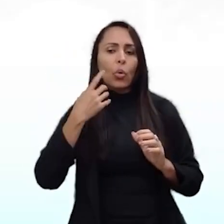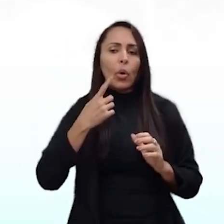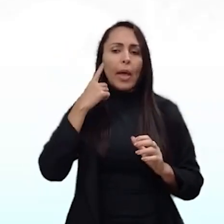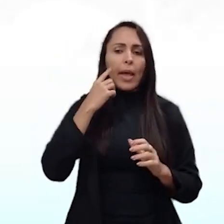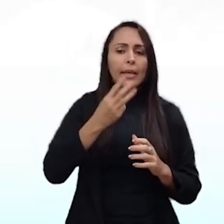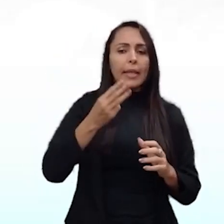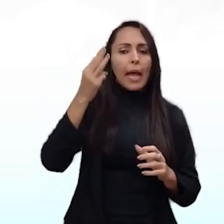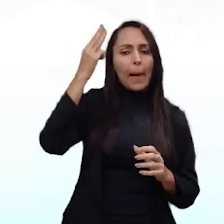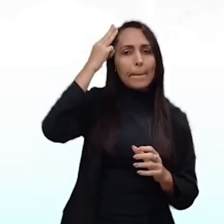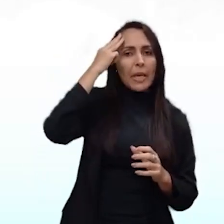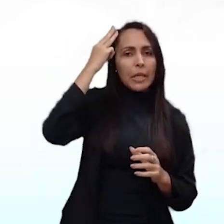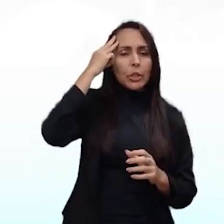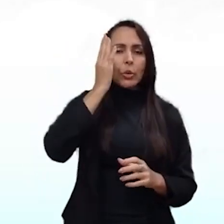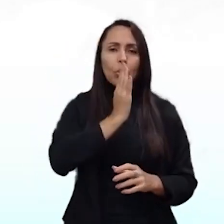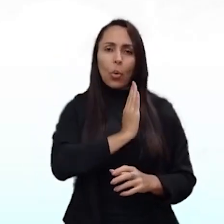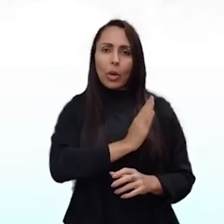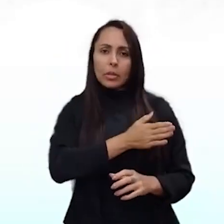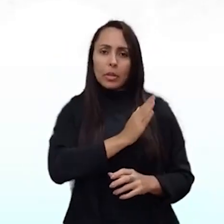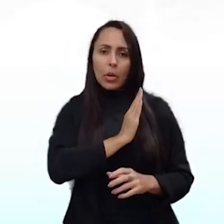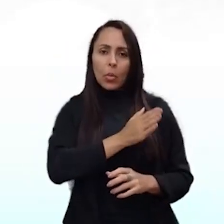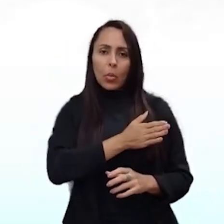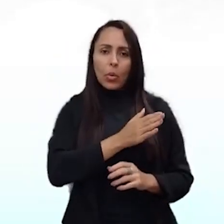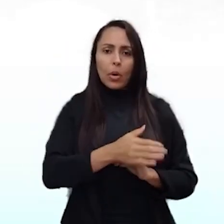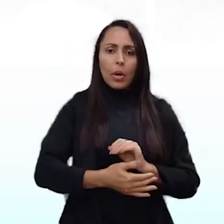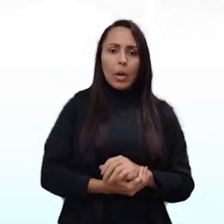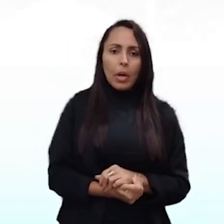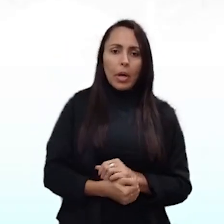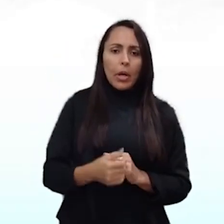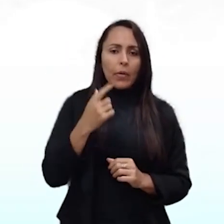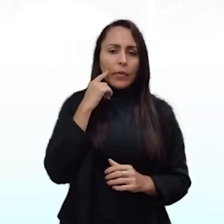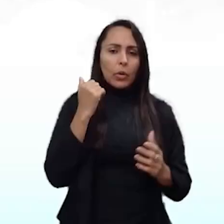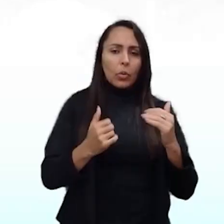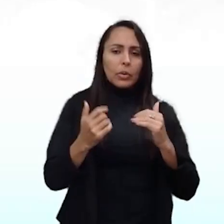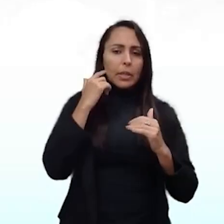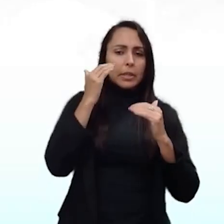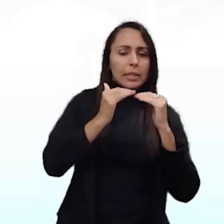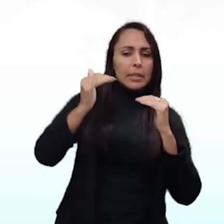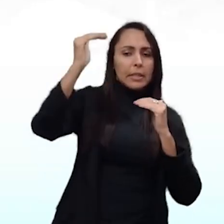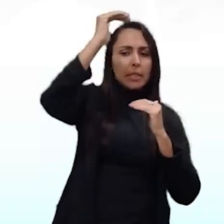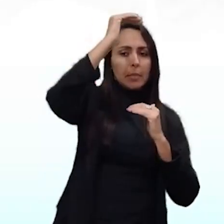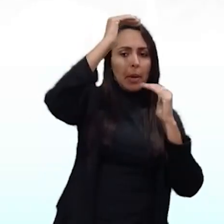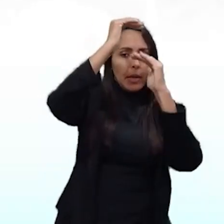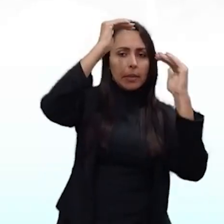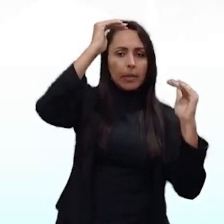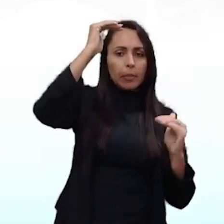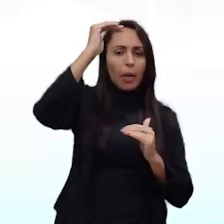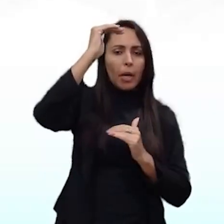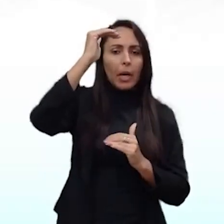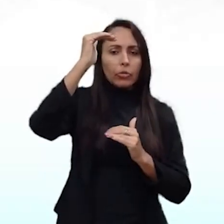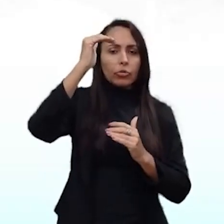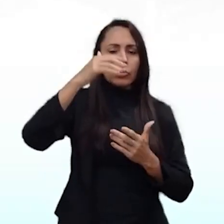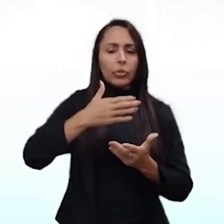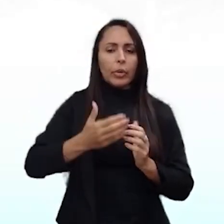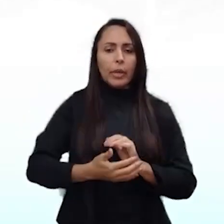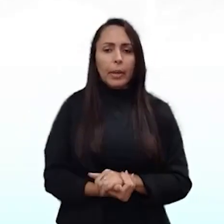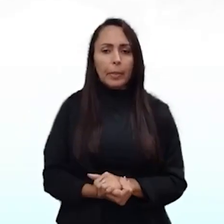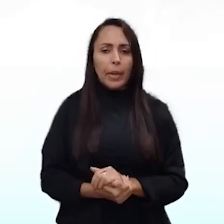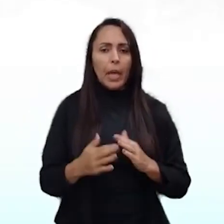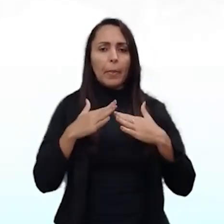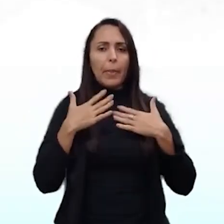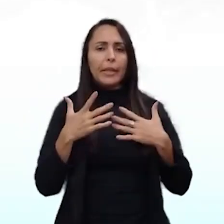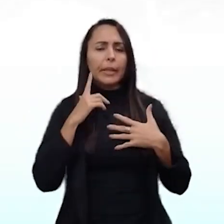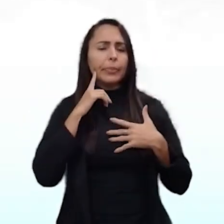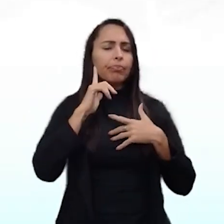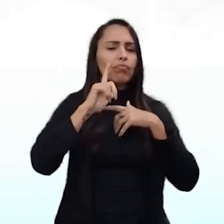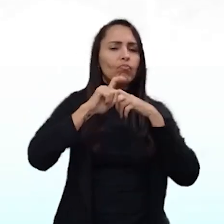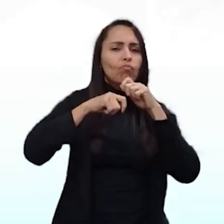está entre a mente e o coração. Vem coisa de cima, vem coisa de baixo e, de